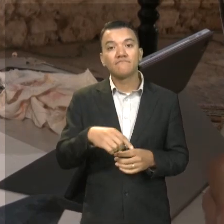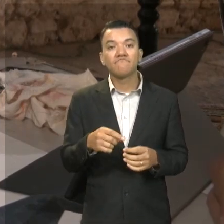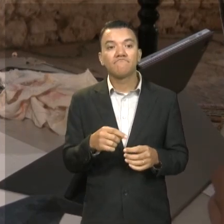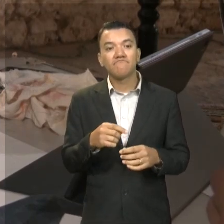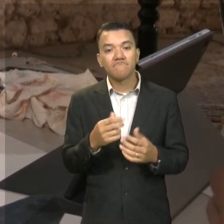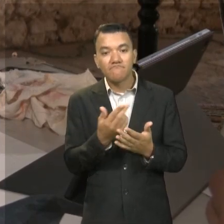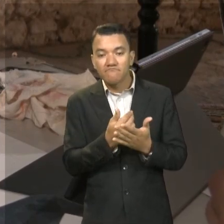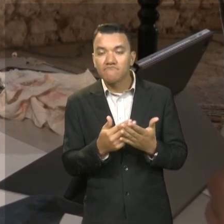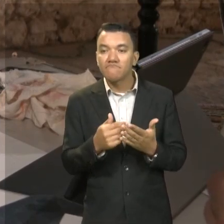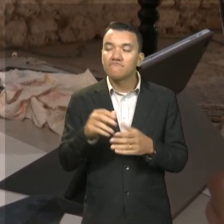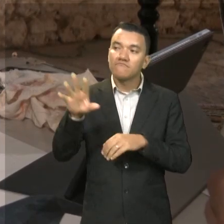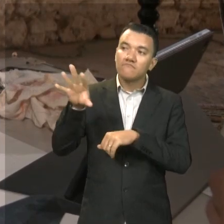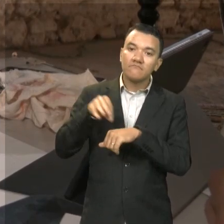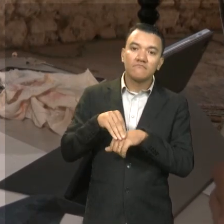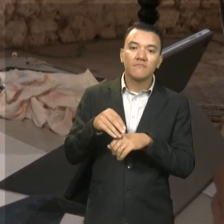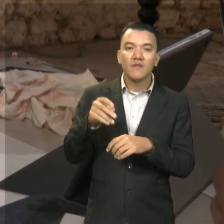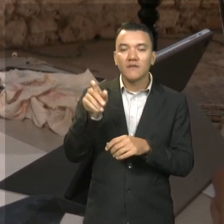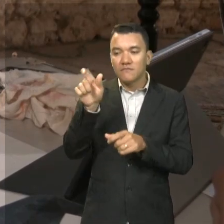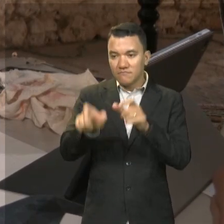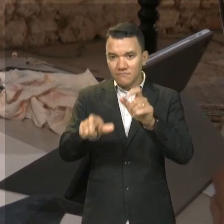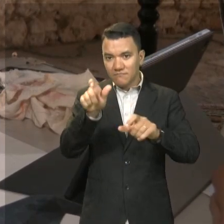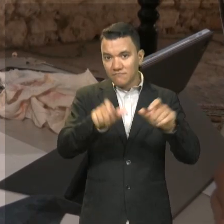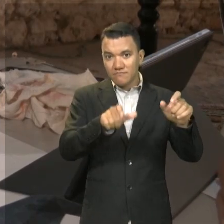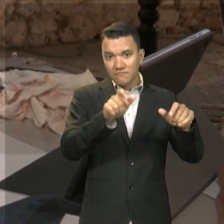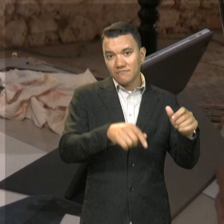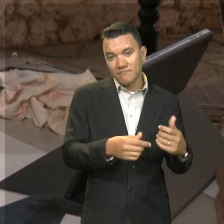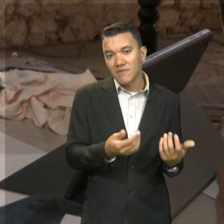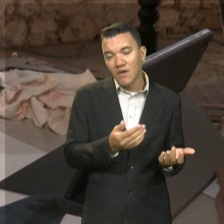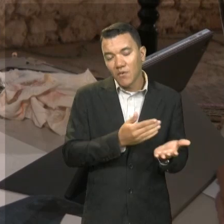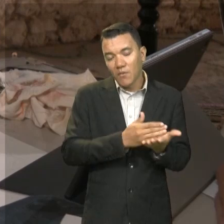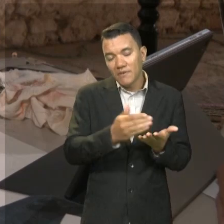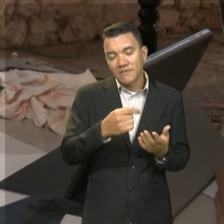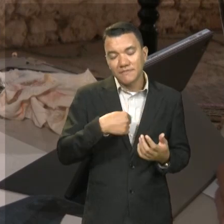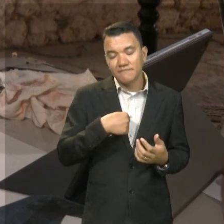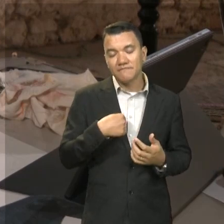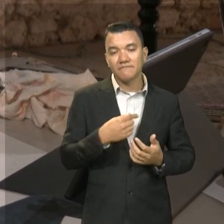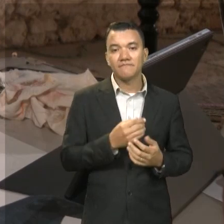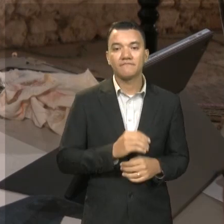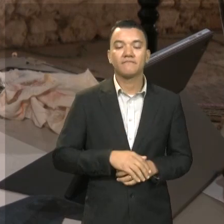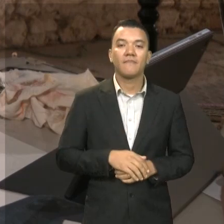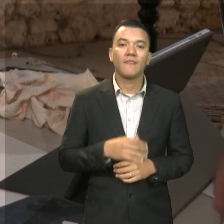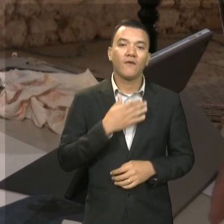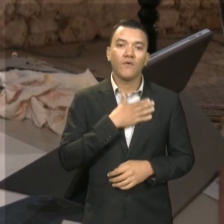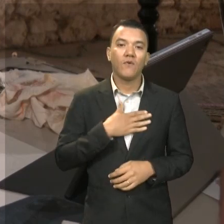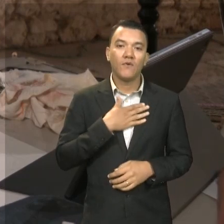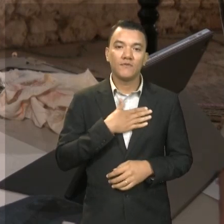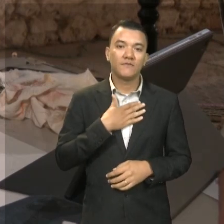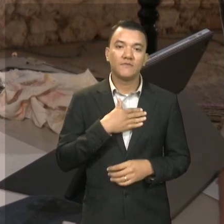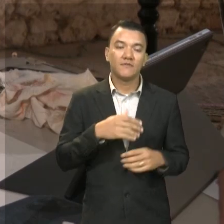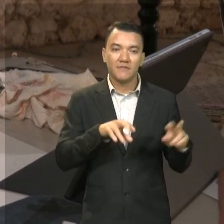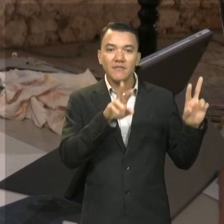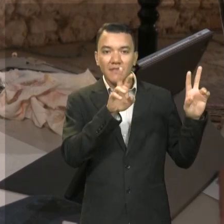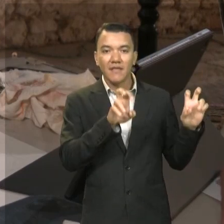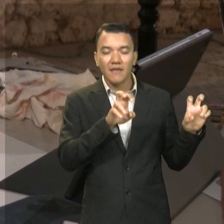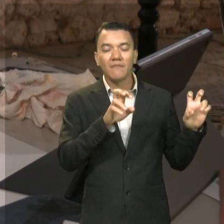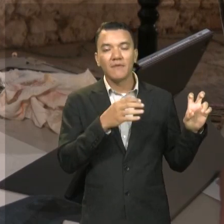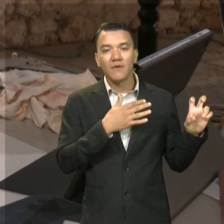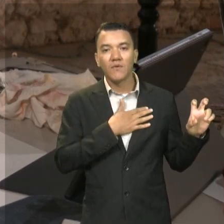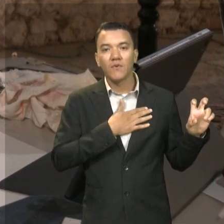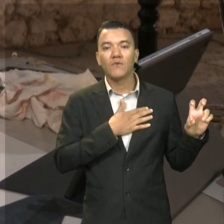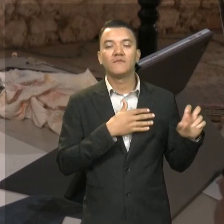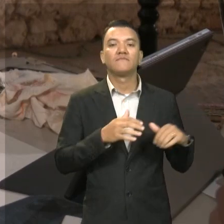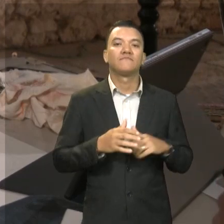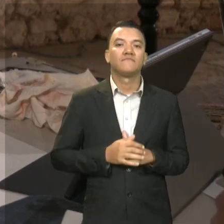e retratar as pessoas. Então foi a partir daí que eu gosto desse tema